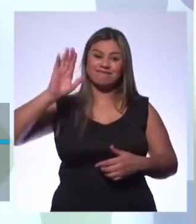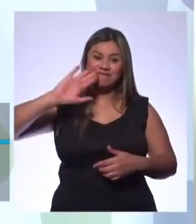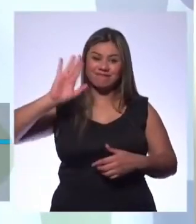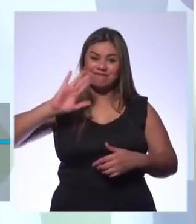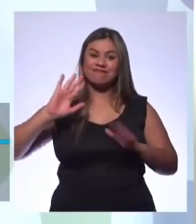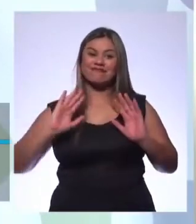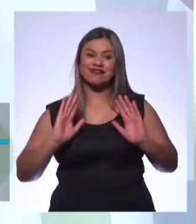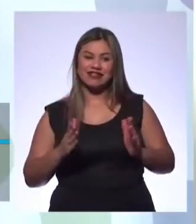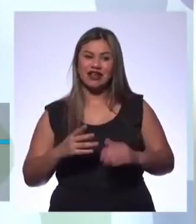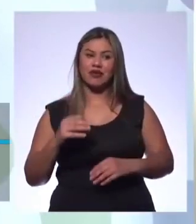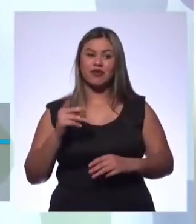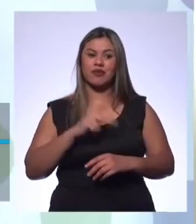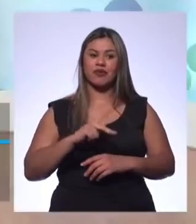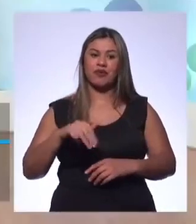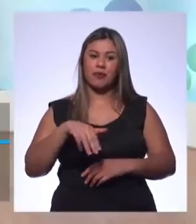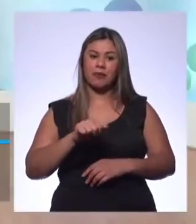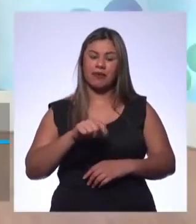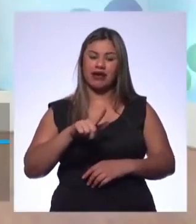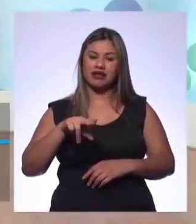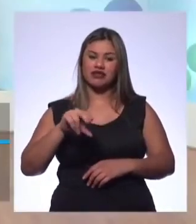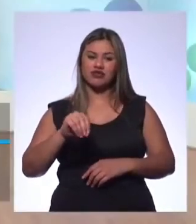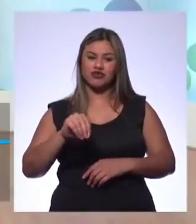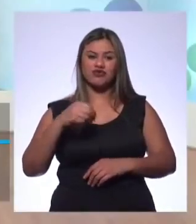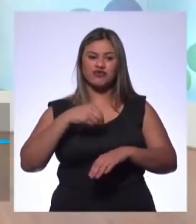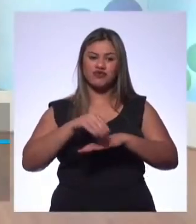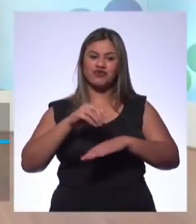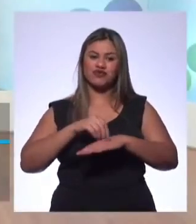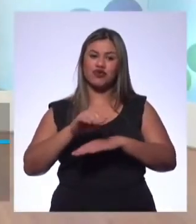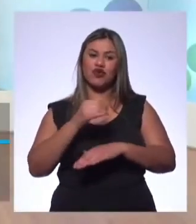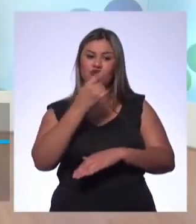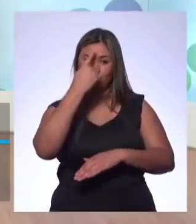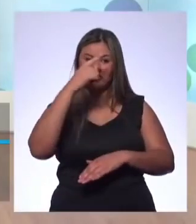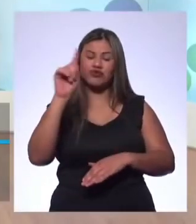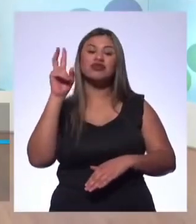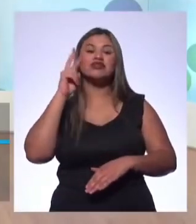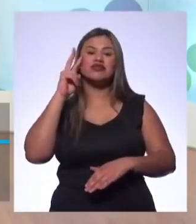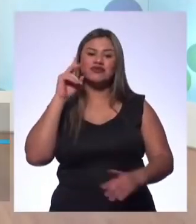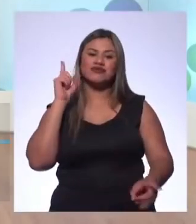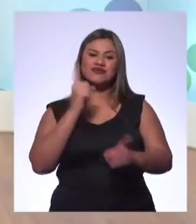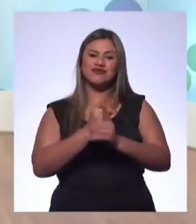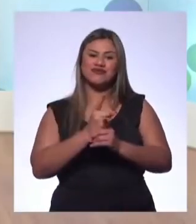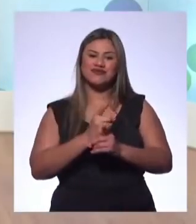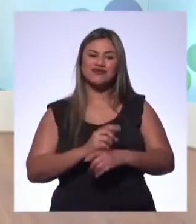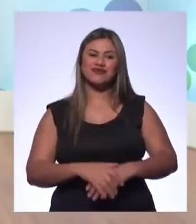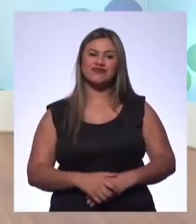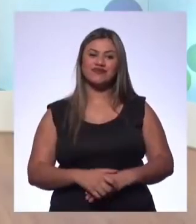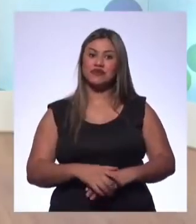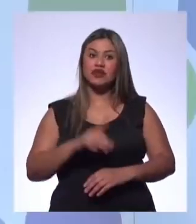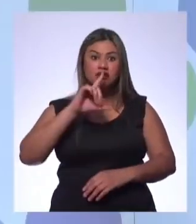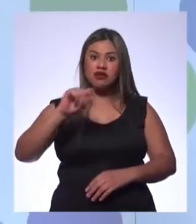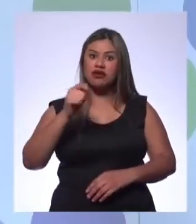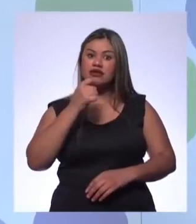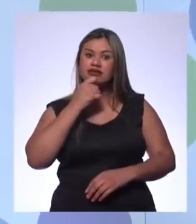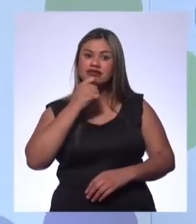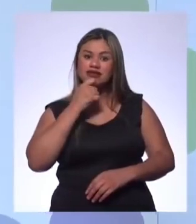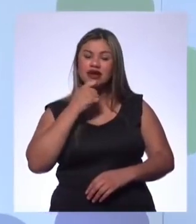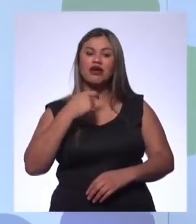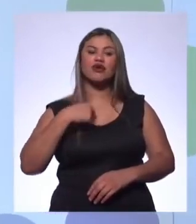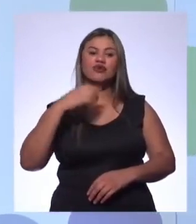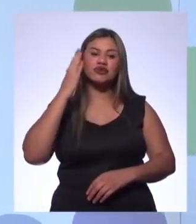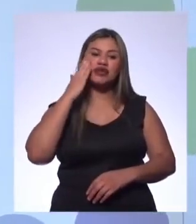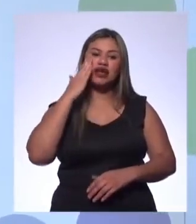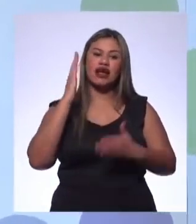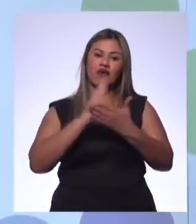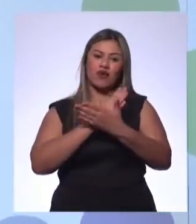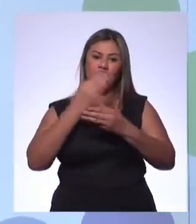O professor Magno aí vai dar os últimos recadinhos, tá bom? Segunda-feira a gente vai se ver de novo, tá? Não vai embora não, eu sei que alguns de vocês já colocaram